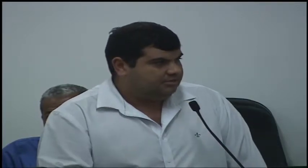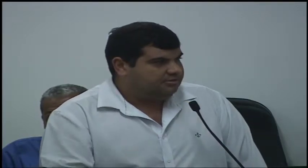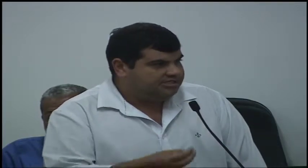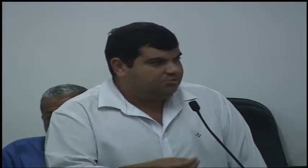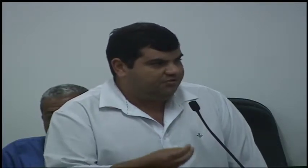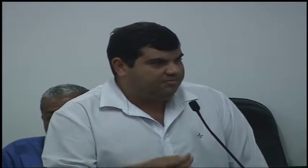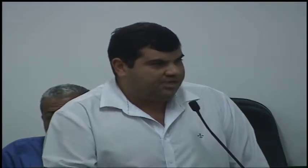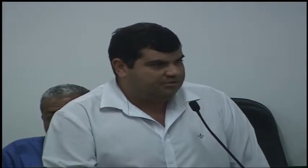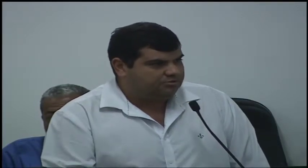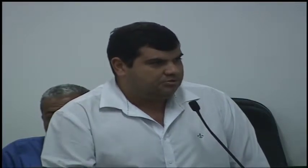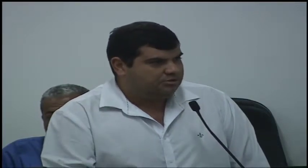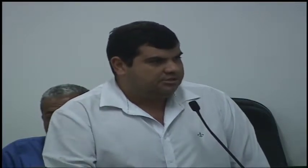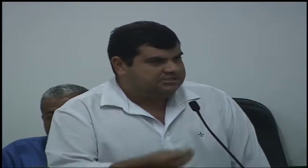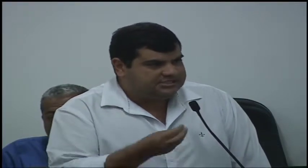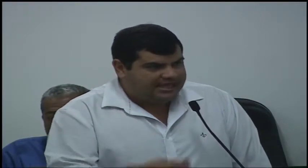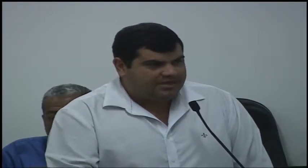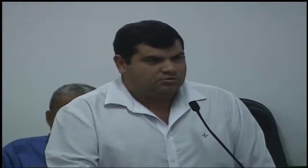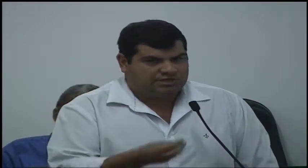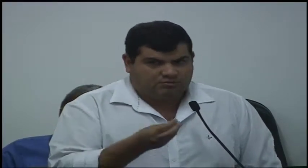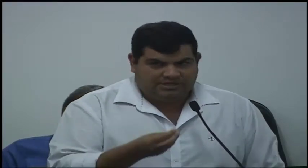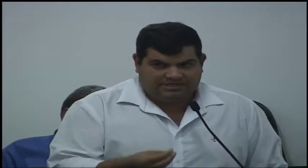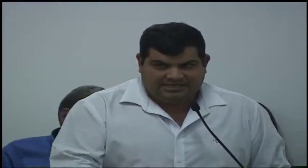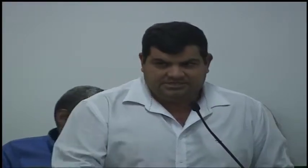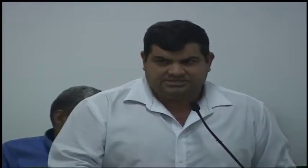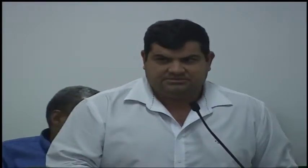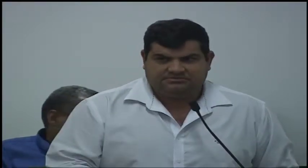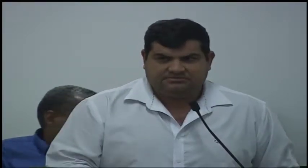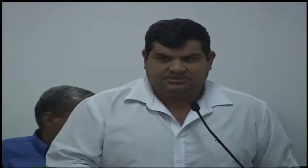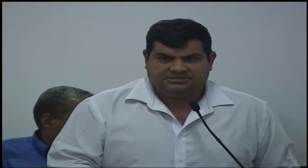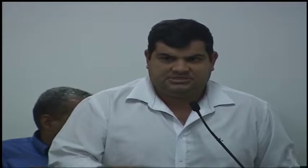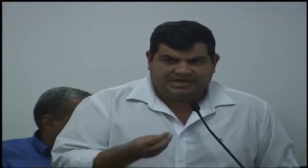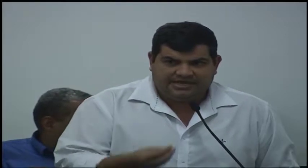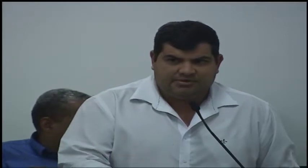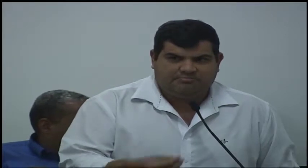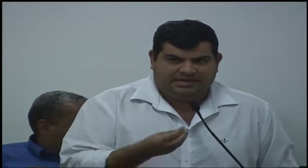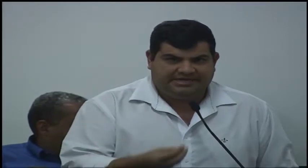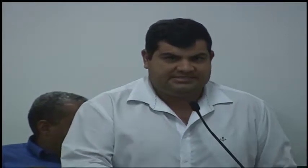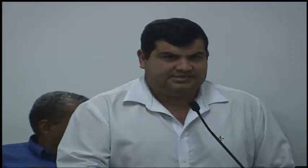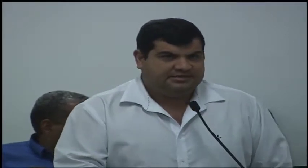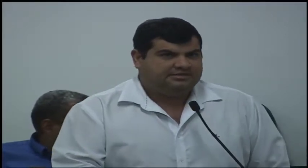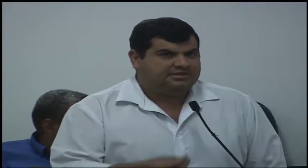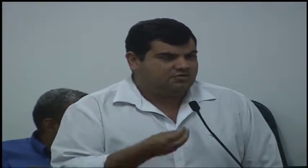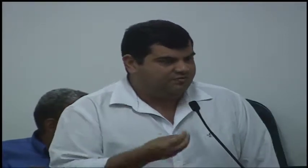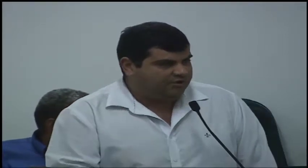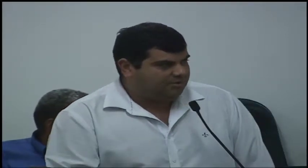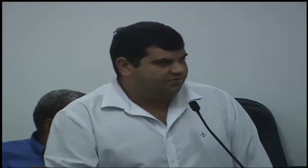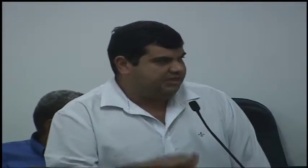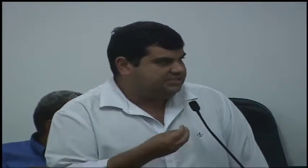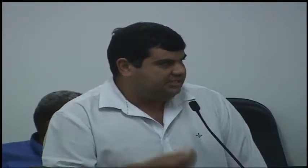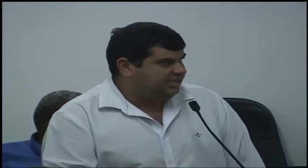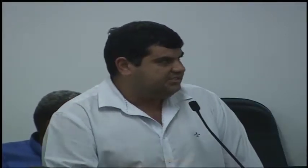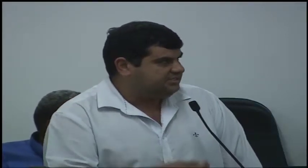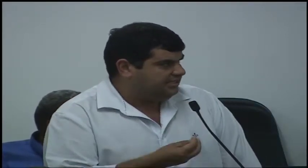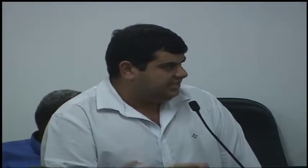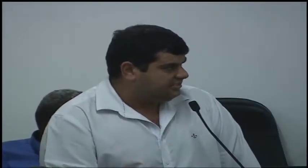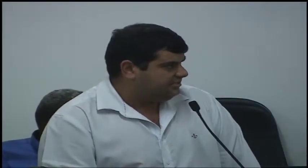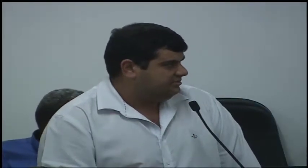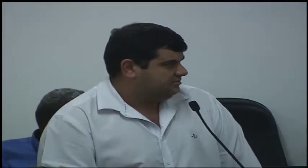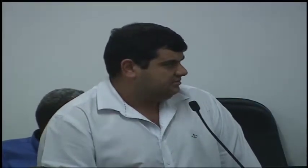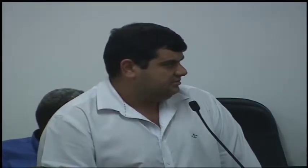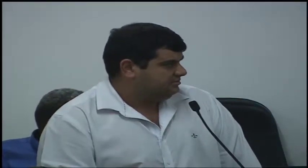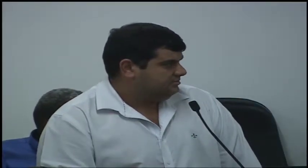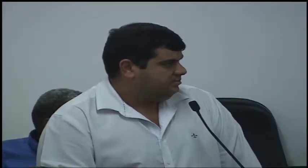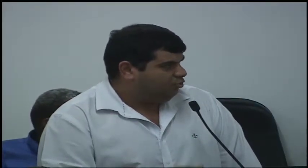líderes deste movimento, saia com tranquilidade, saiam em paz, não vamos oferecer